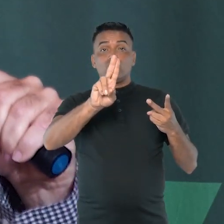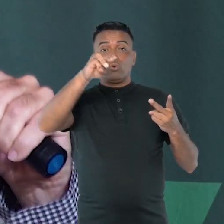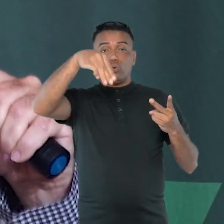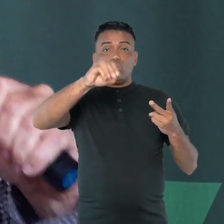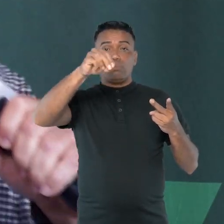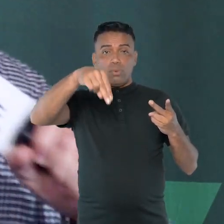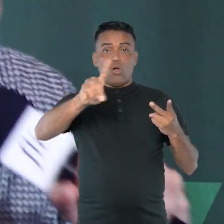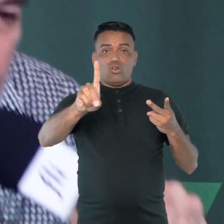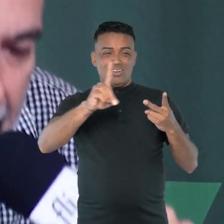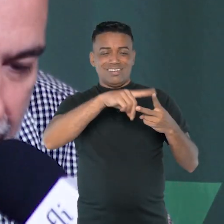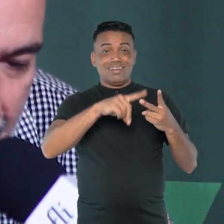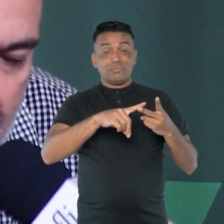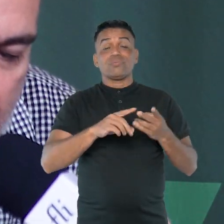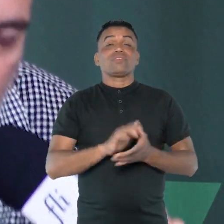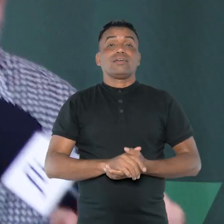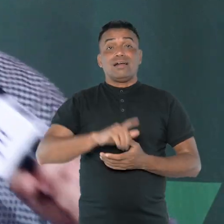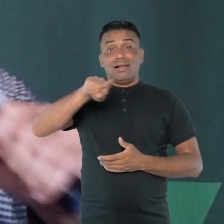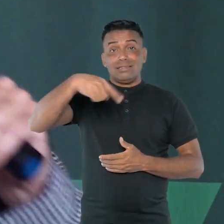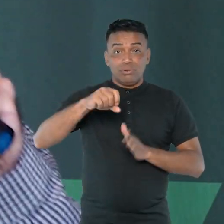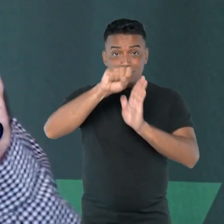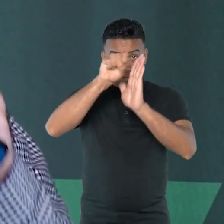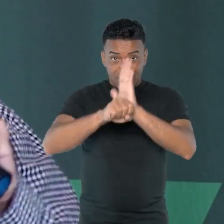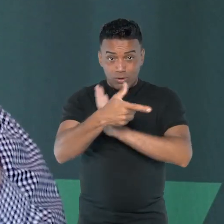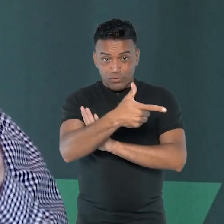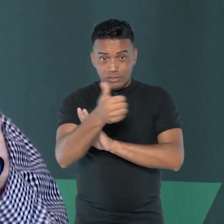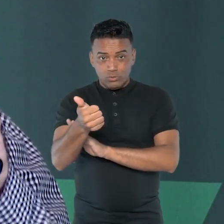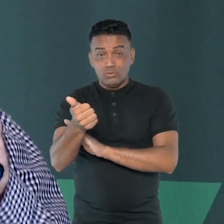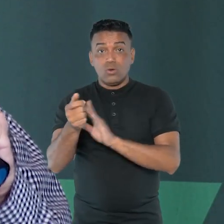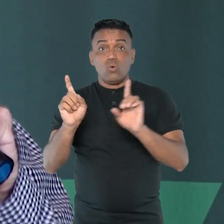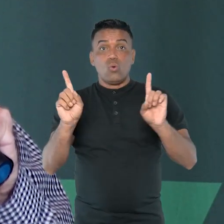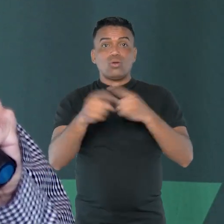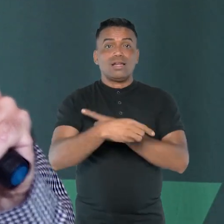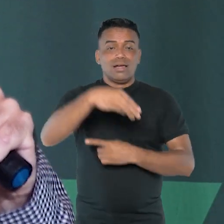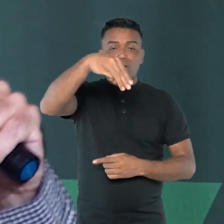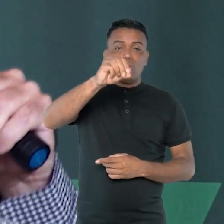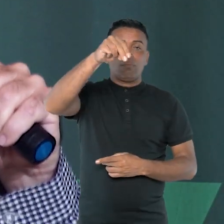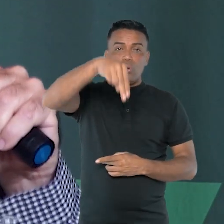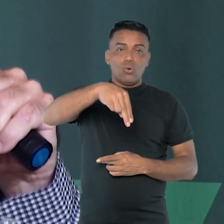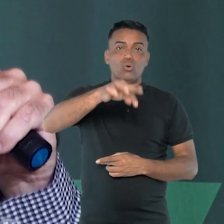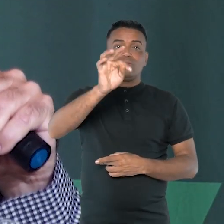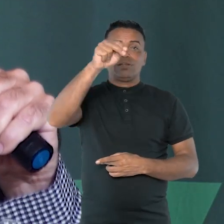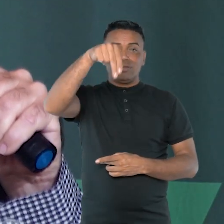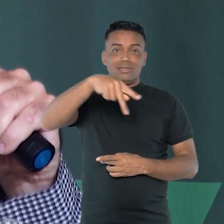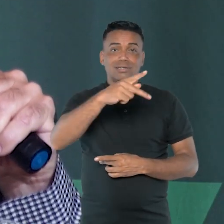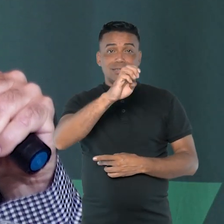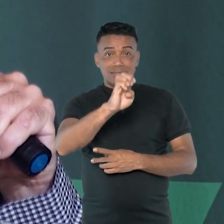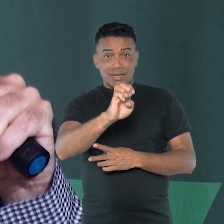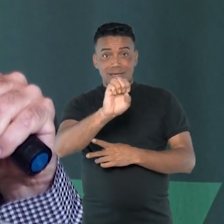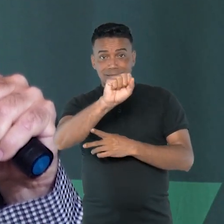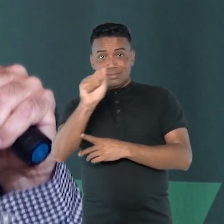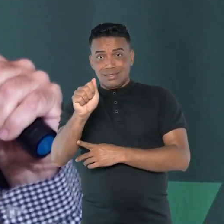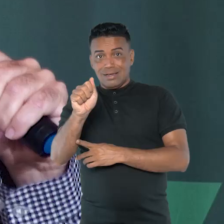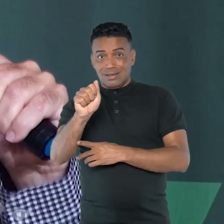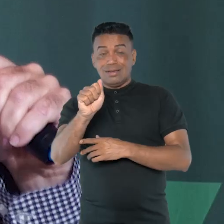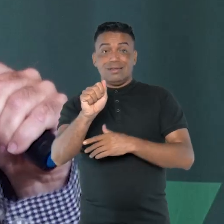elevado. Mas você vem no século XXI, que ao contrário da Montanhesa, por exemplo, você tem diversas editoras que